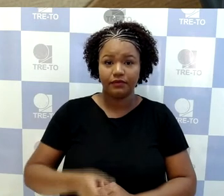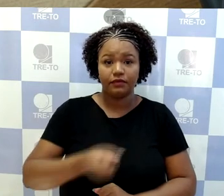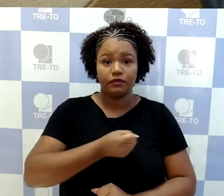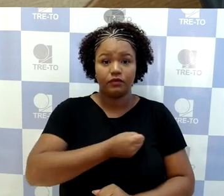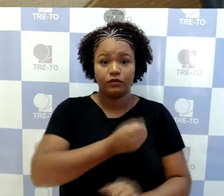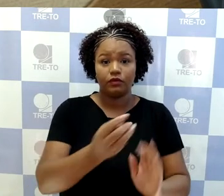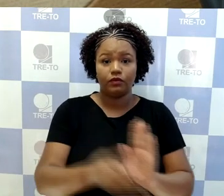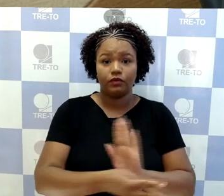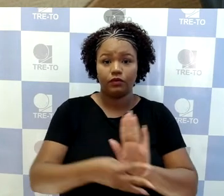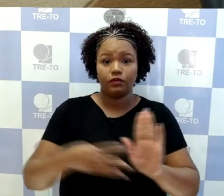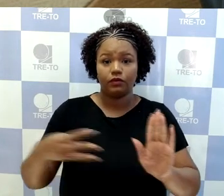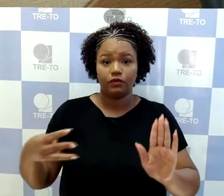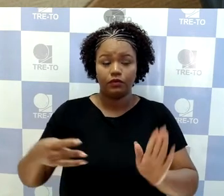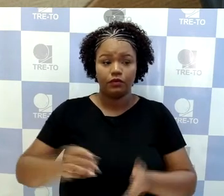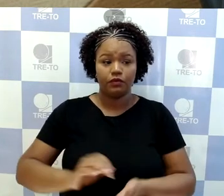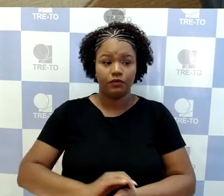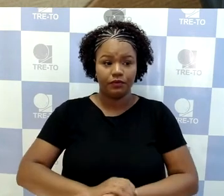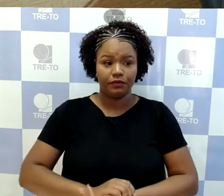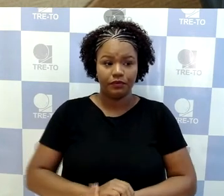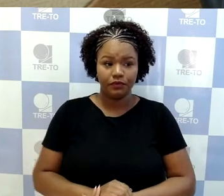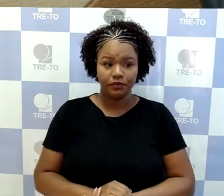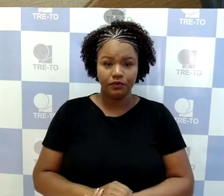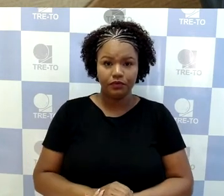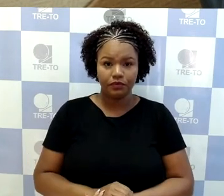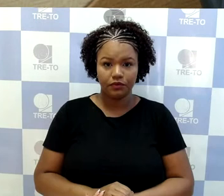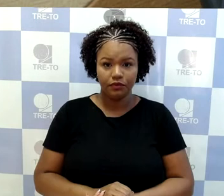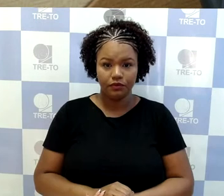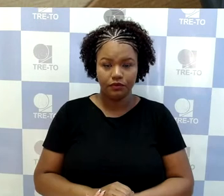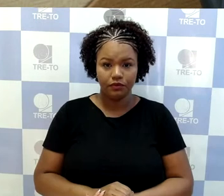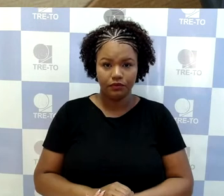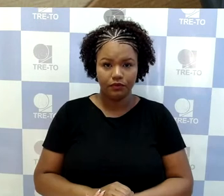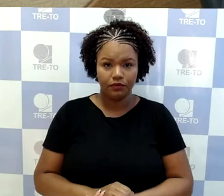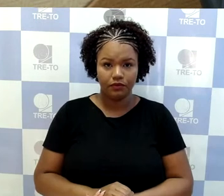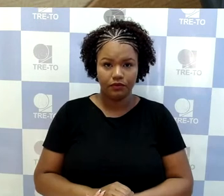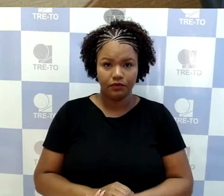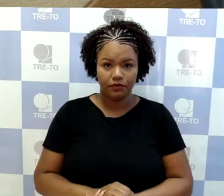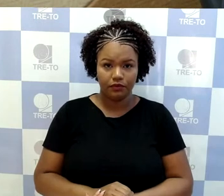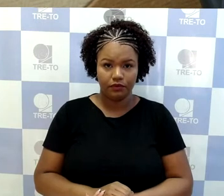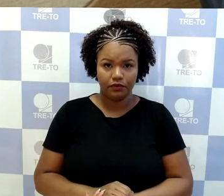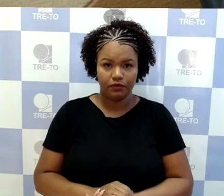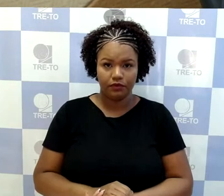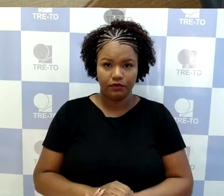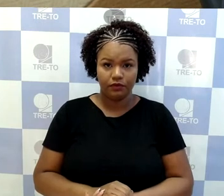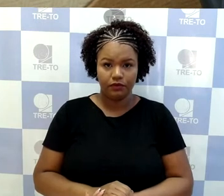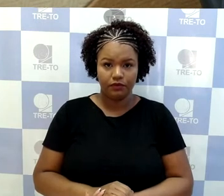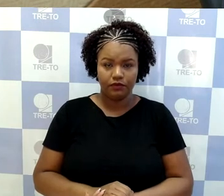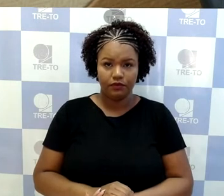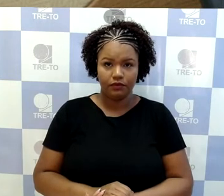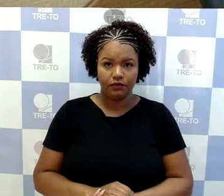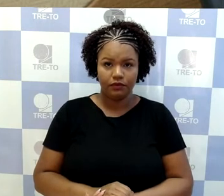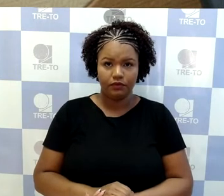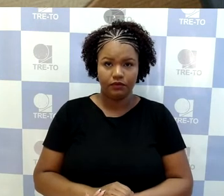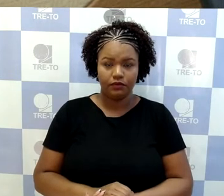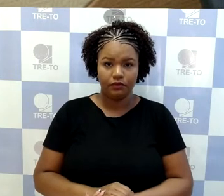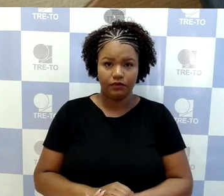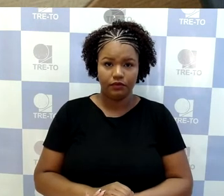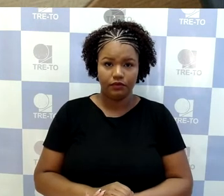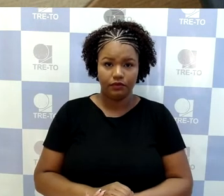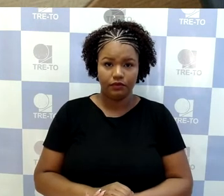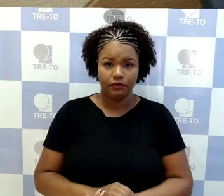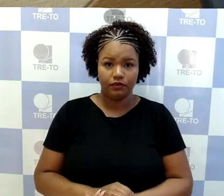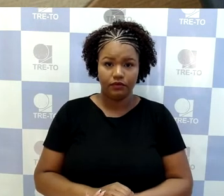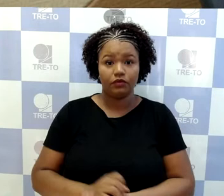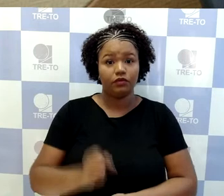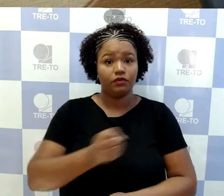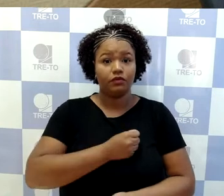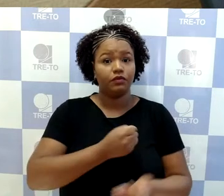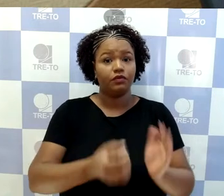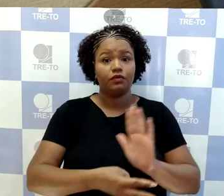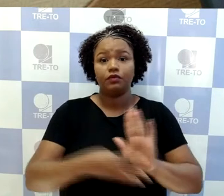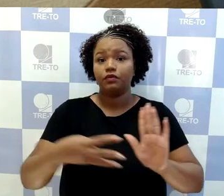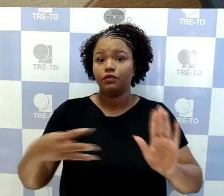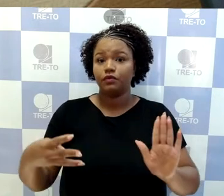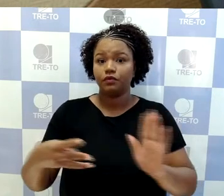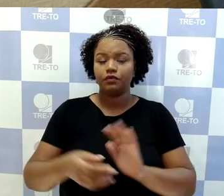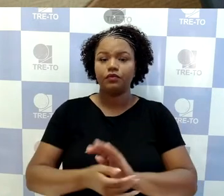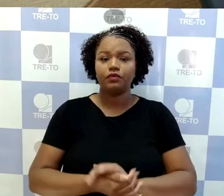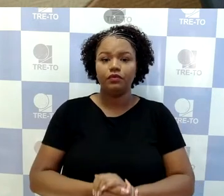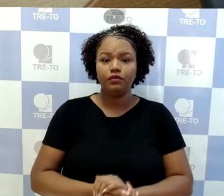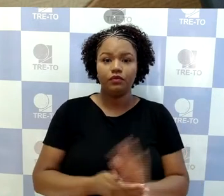da